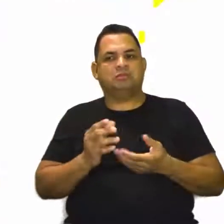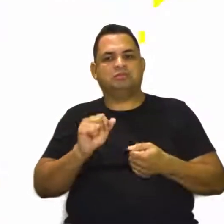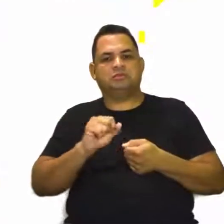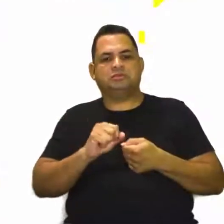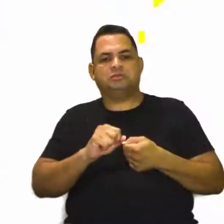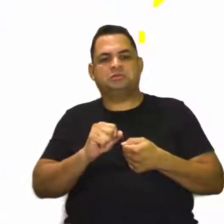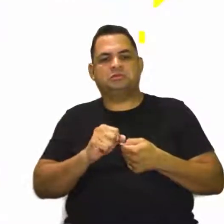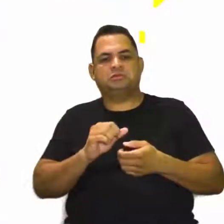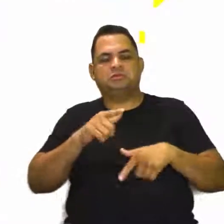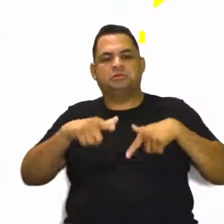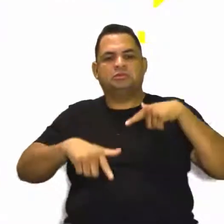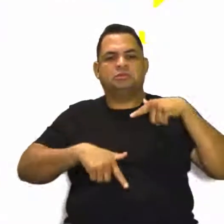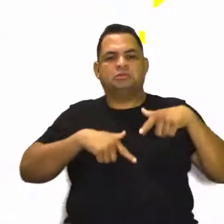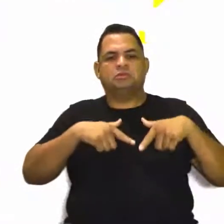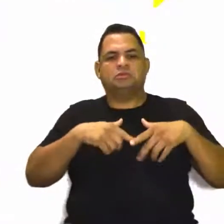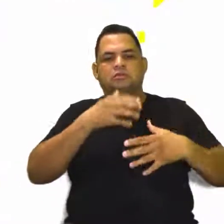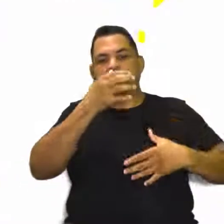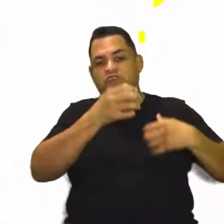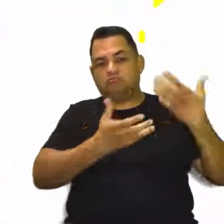você trabalha, por exemplo, na ordenha,